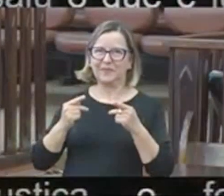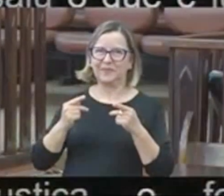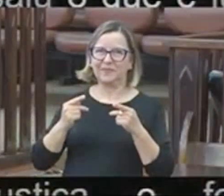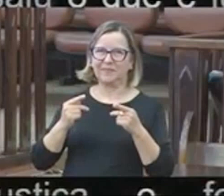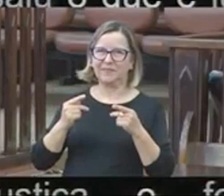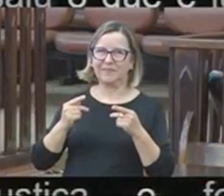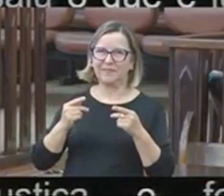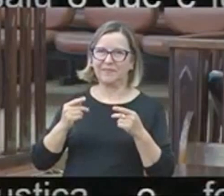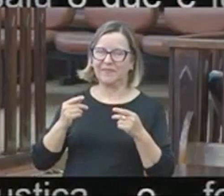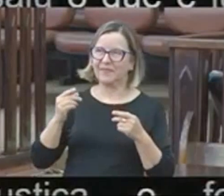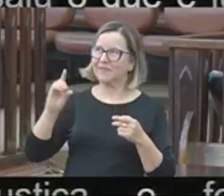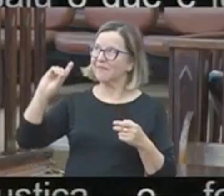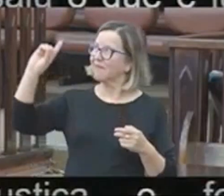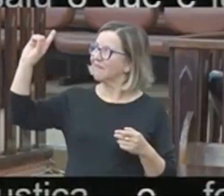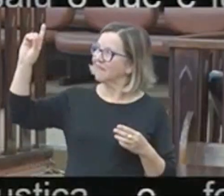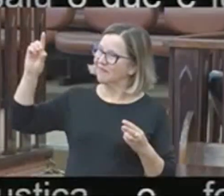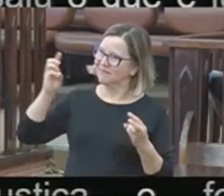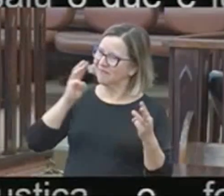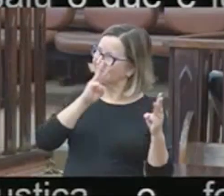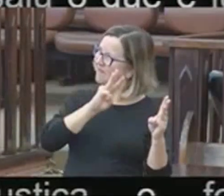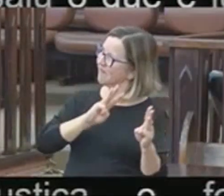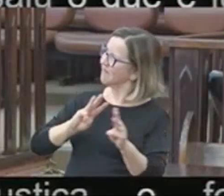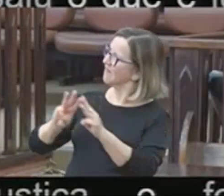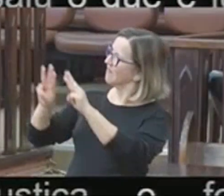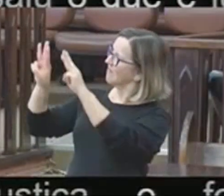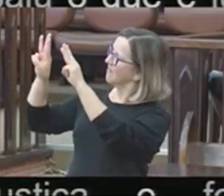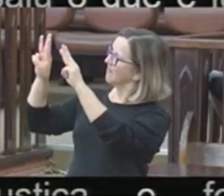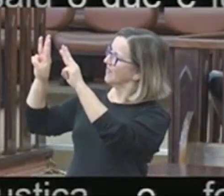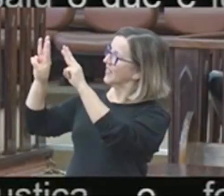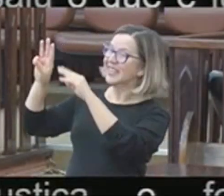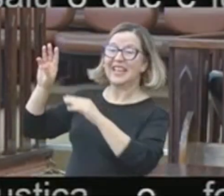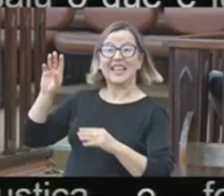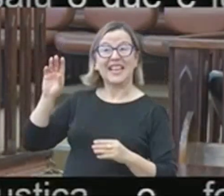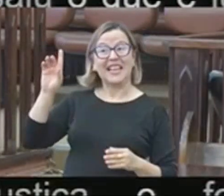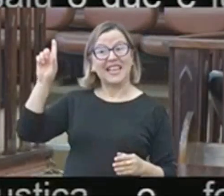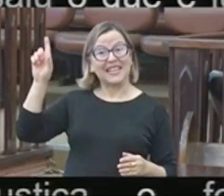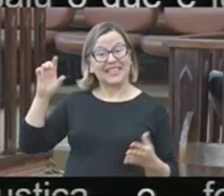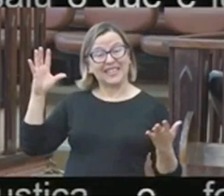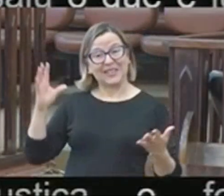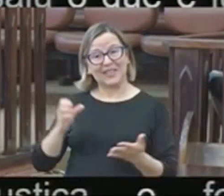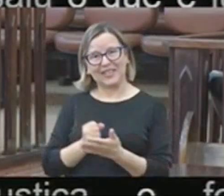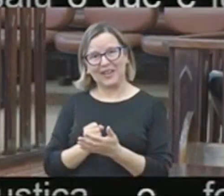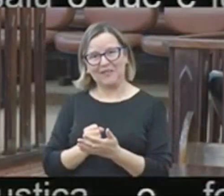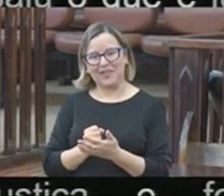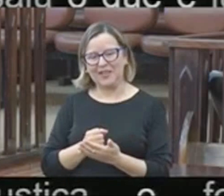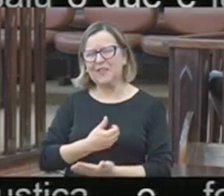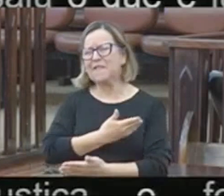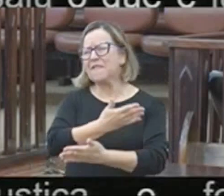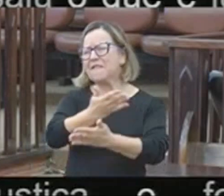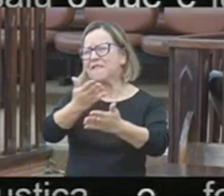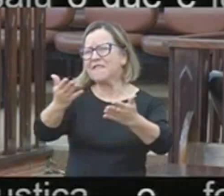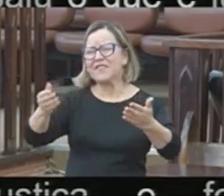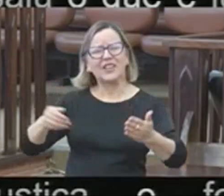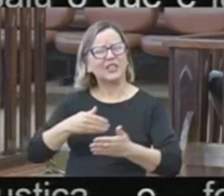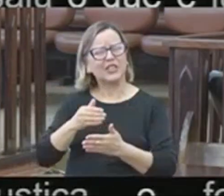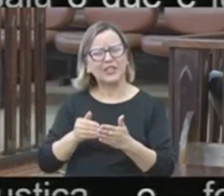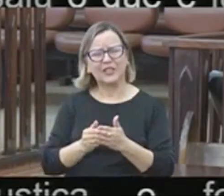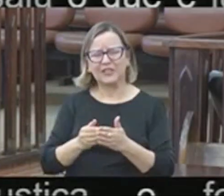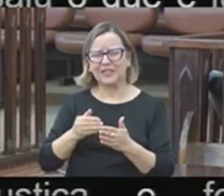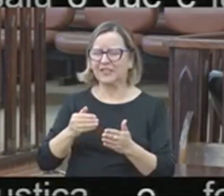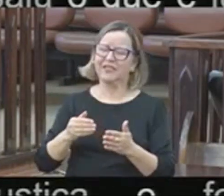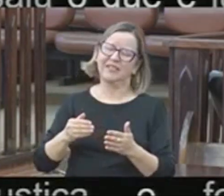sede salvos, vós todos os limites da terra, porque eu sou Deus e não há